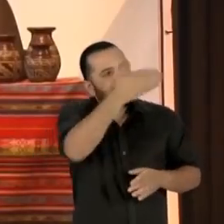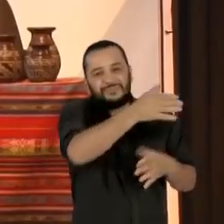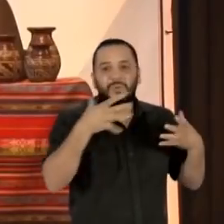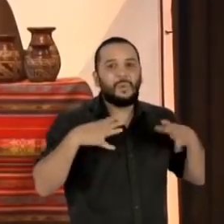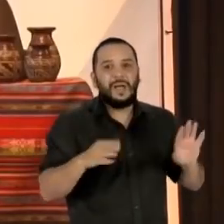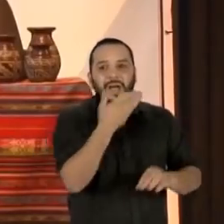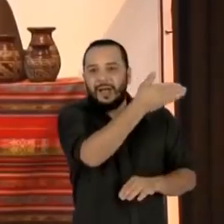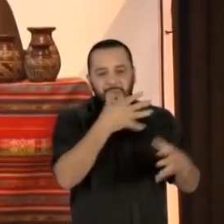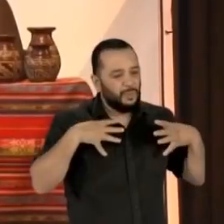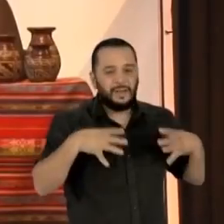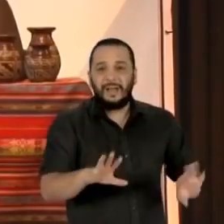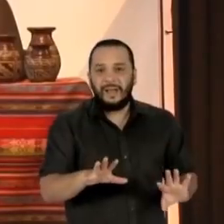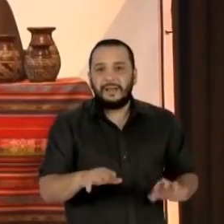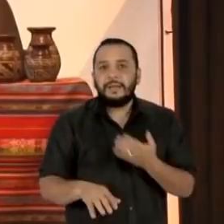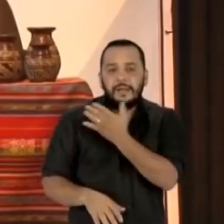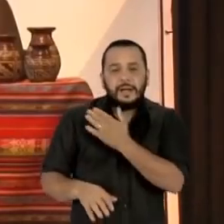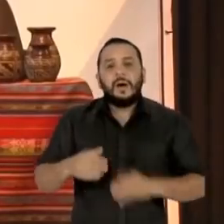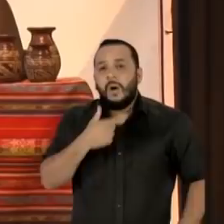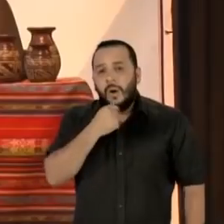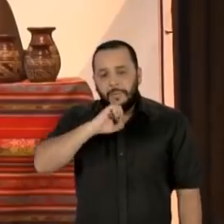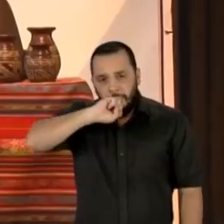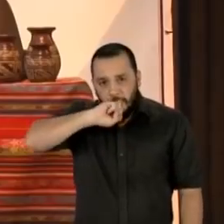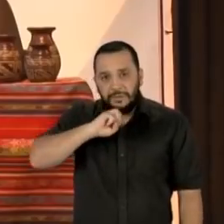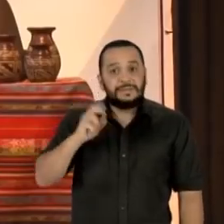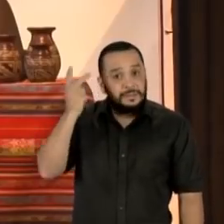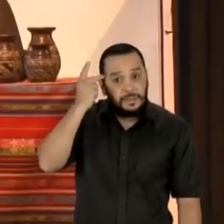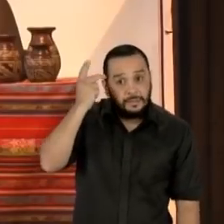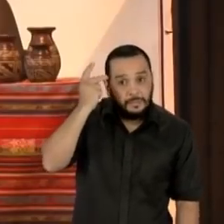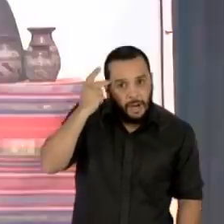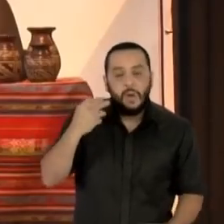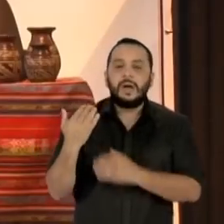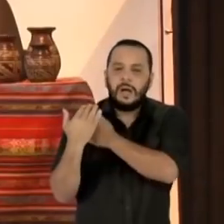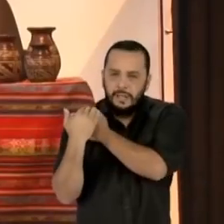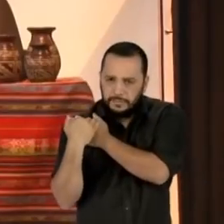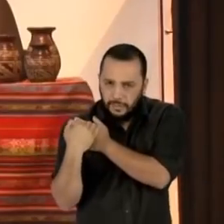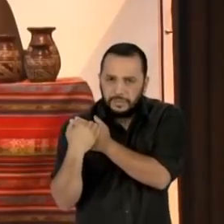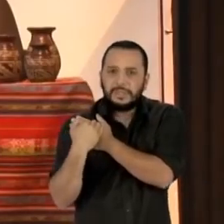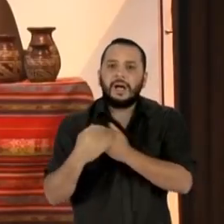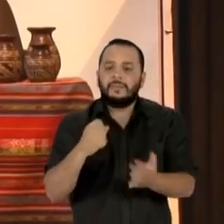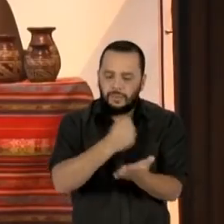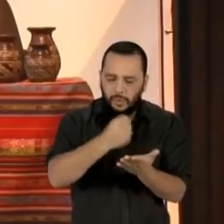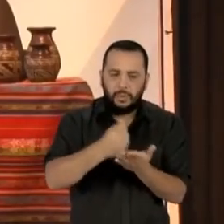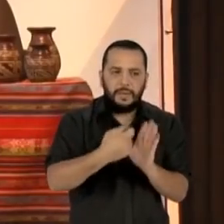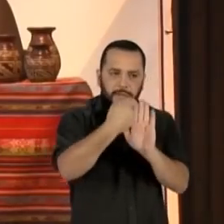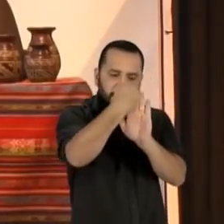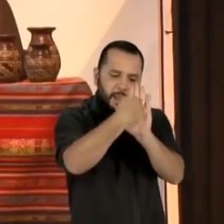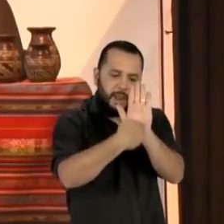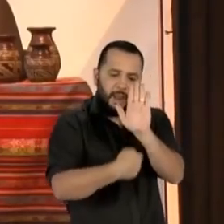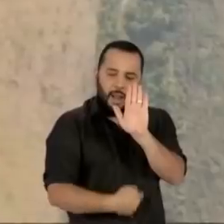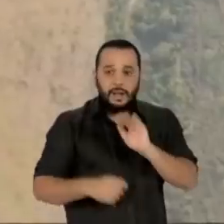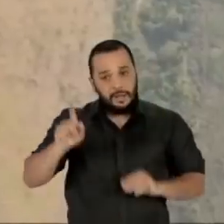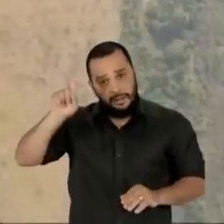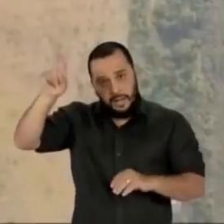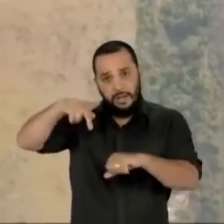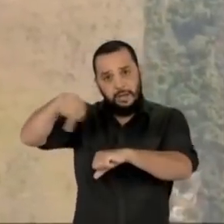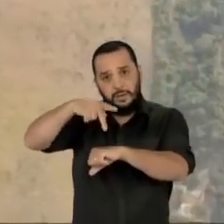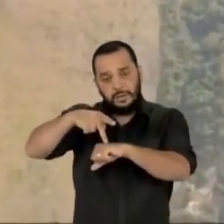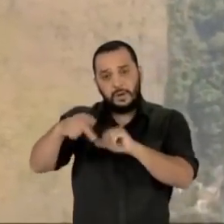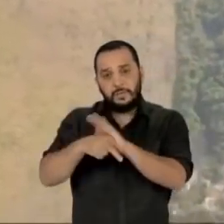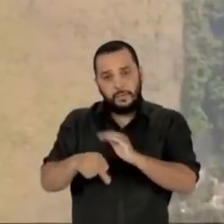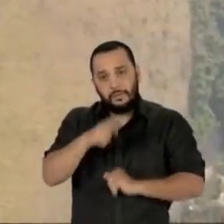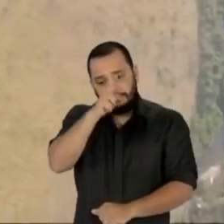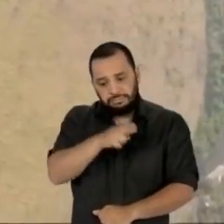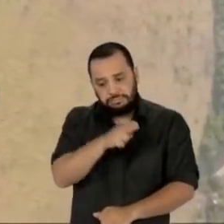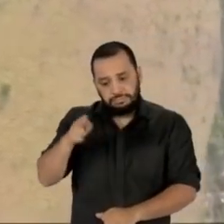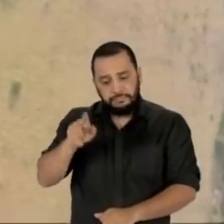ser bispo de são paulo será o relator geral ou seja o principal responsável pela redação dos documentos que saíram da assembleia dom